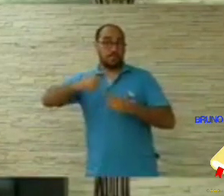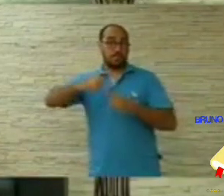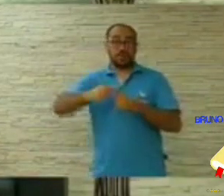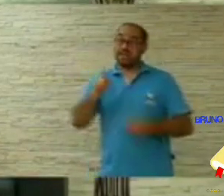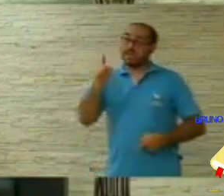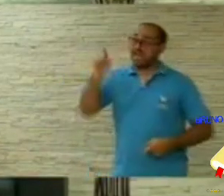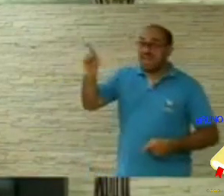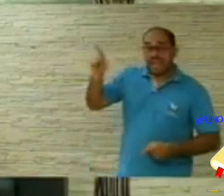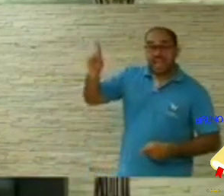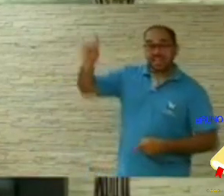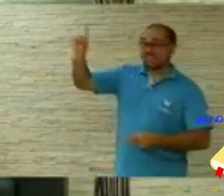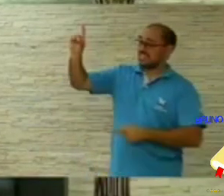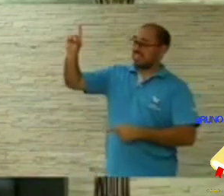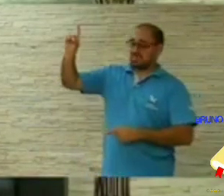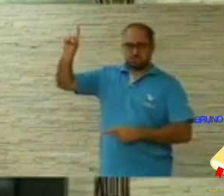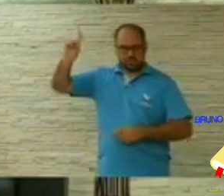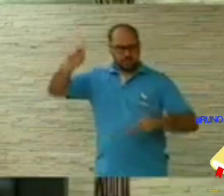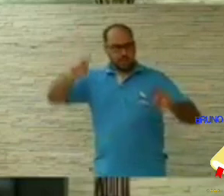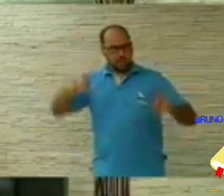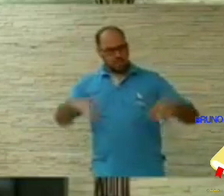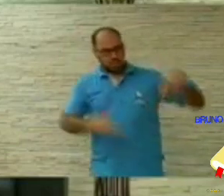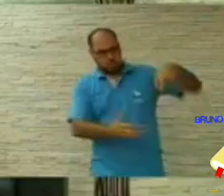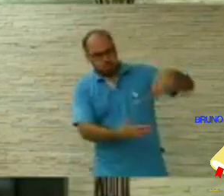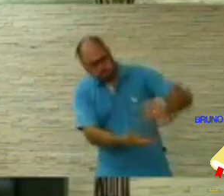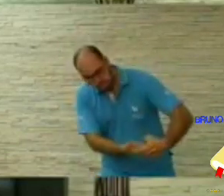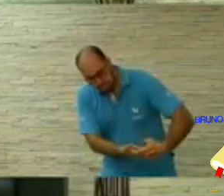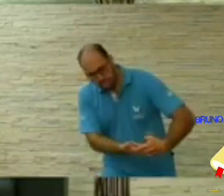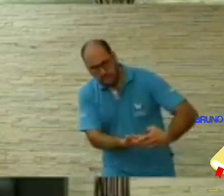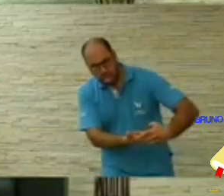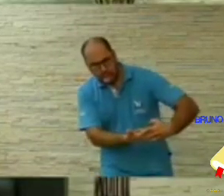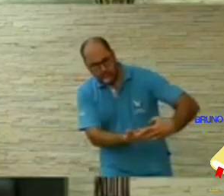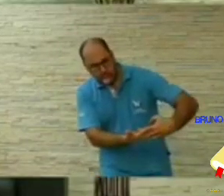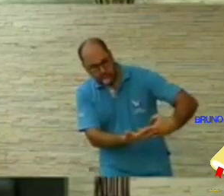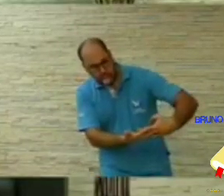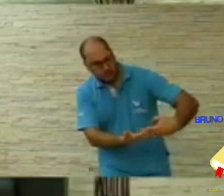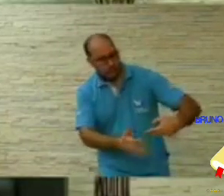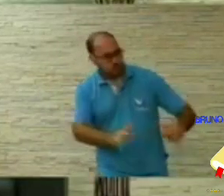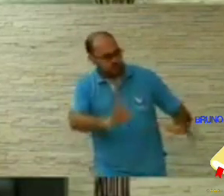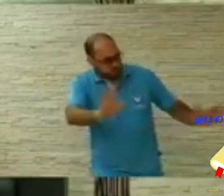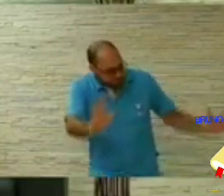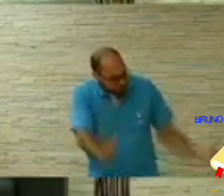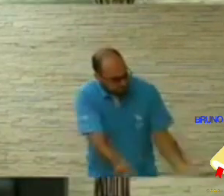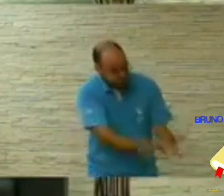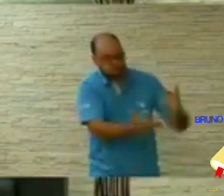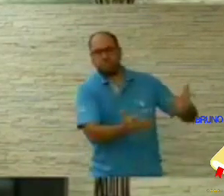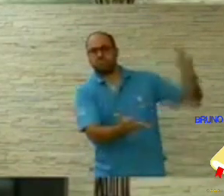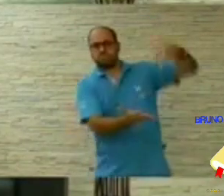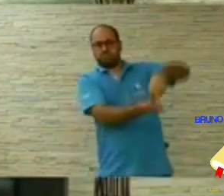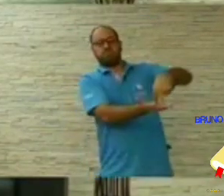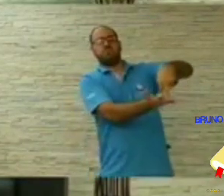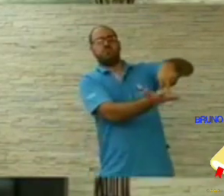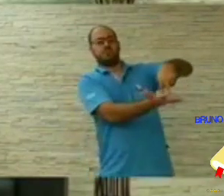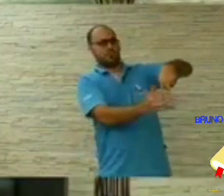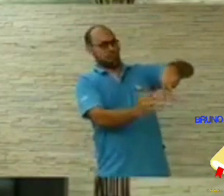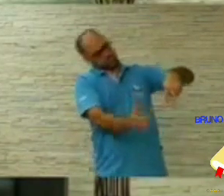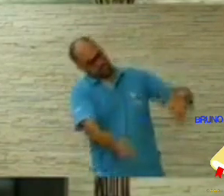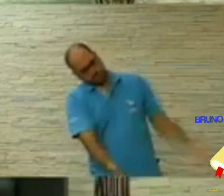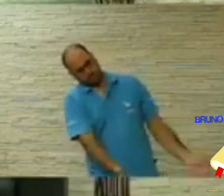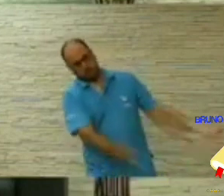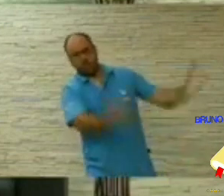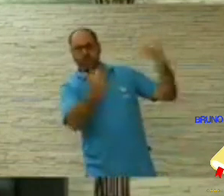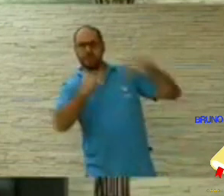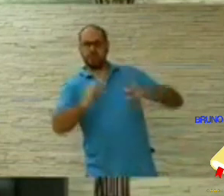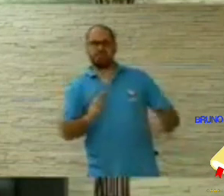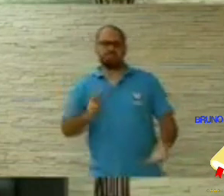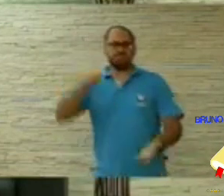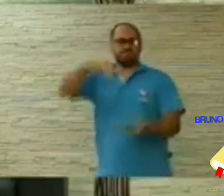do monturo o necessitado, para assentar ao lado dos príncipes, sim, com os príncipes